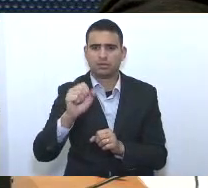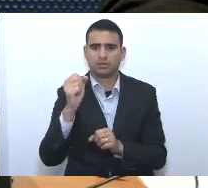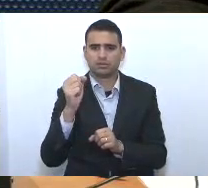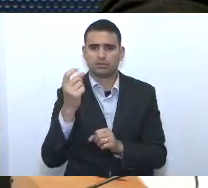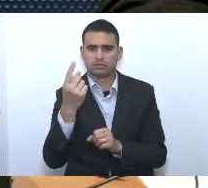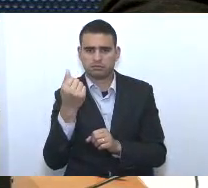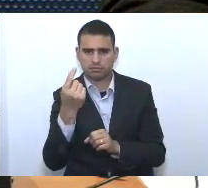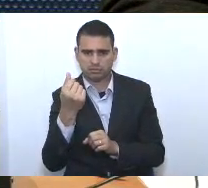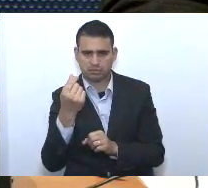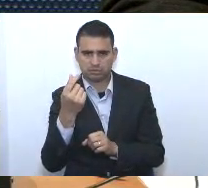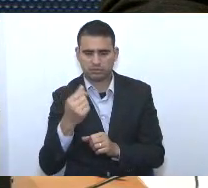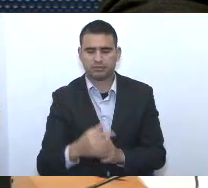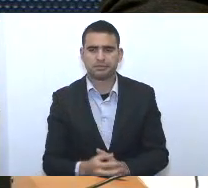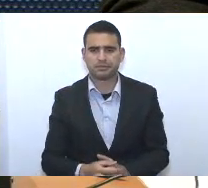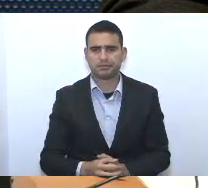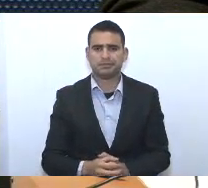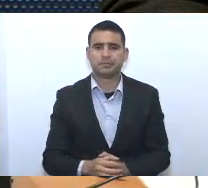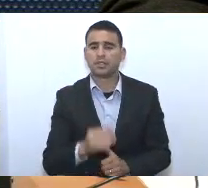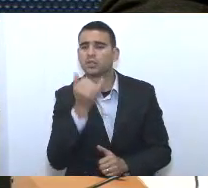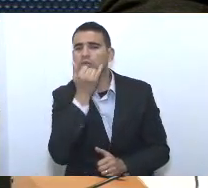reais. Desculpe,